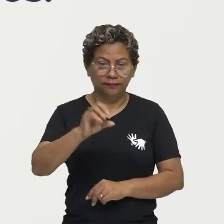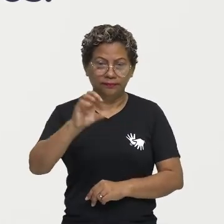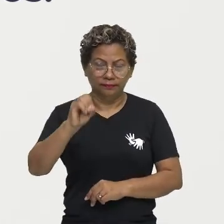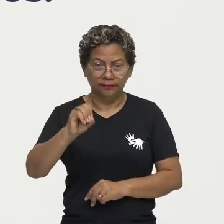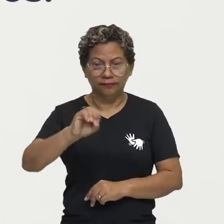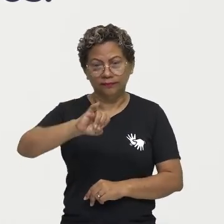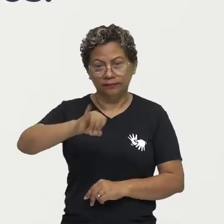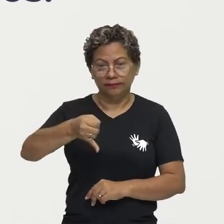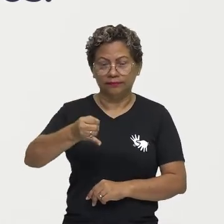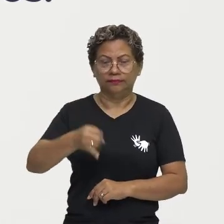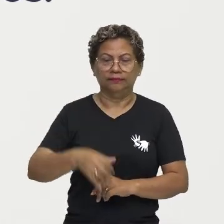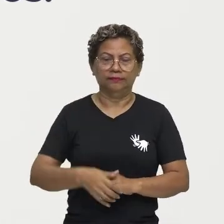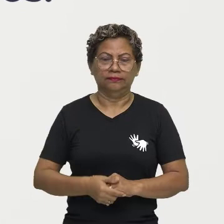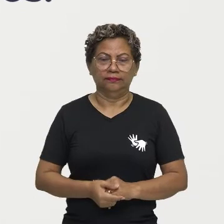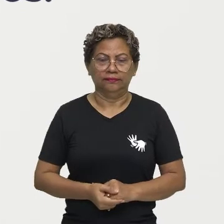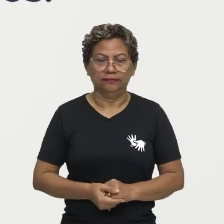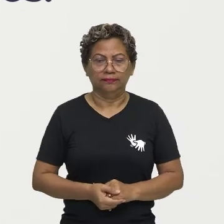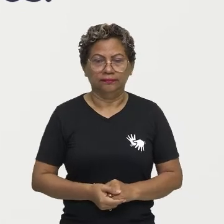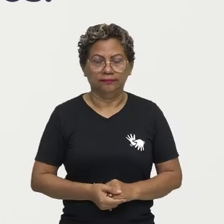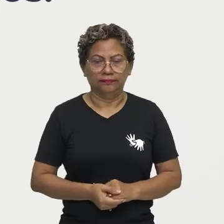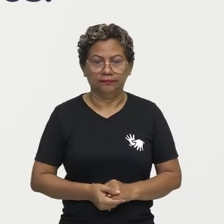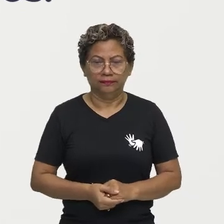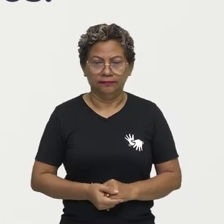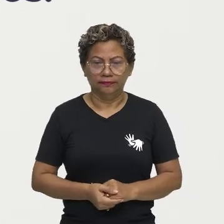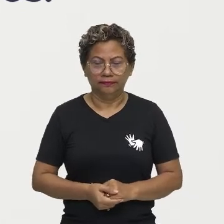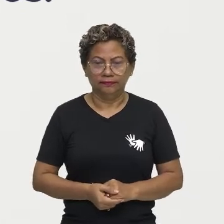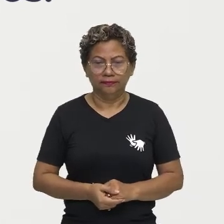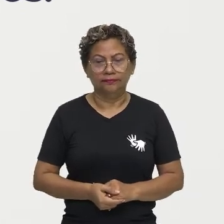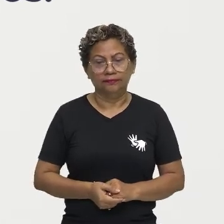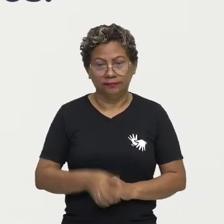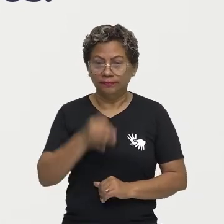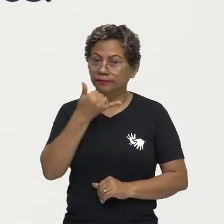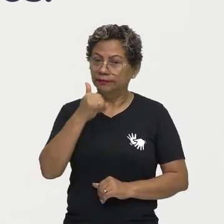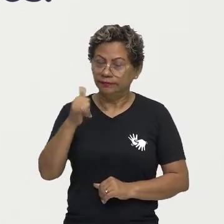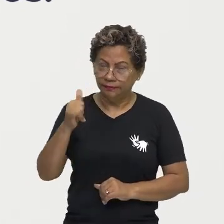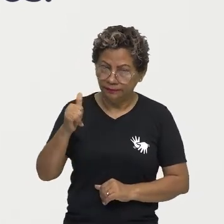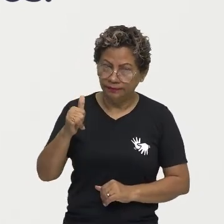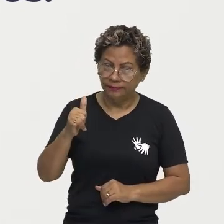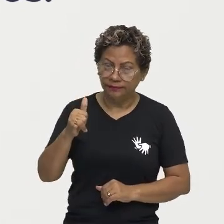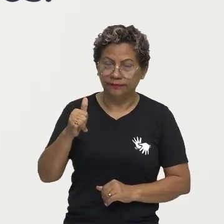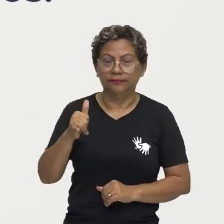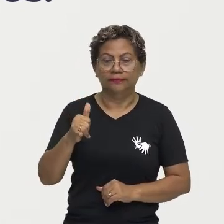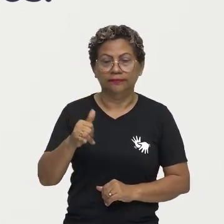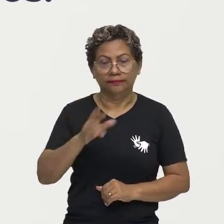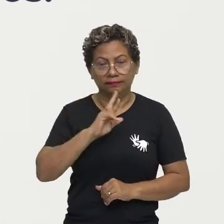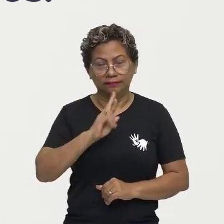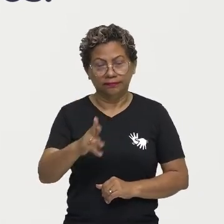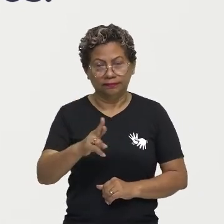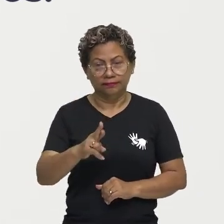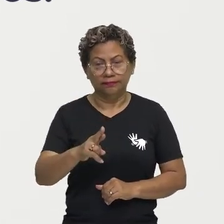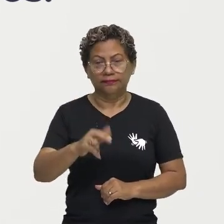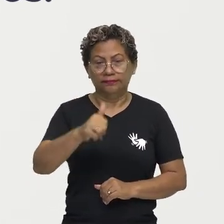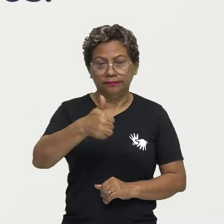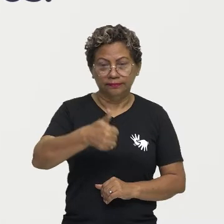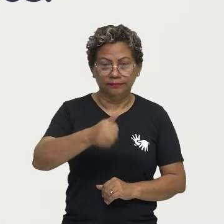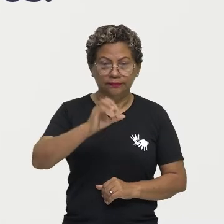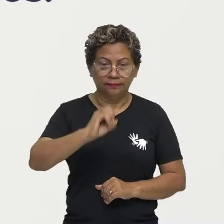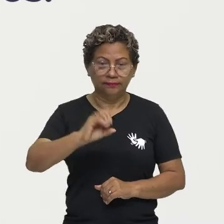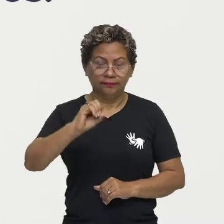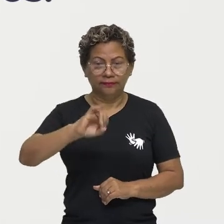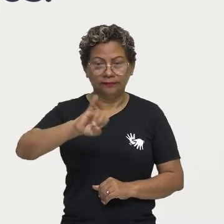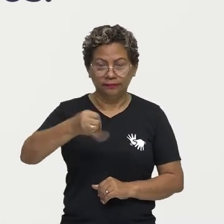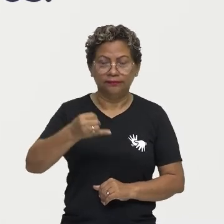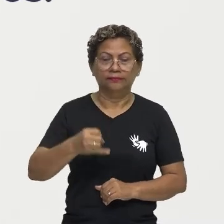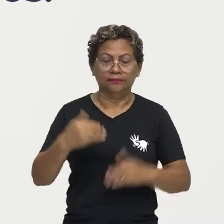é 200, dividido por 2, então, a energia cinética. Neste caso, para esse corpo de 50 kg, que